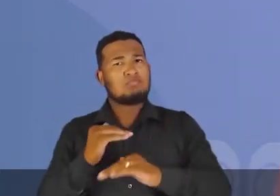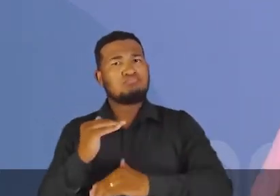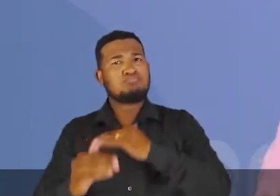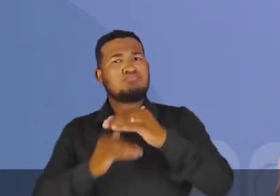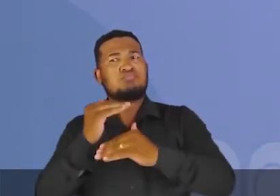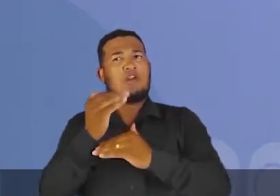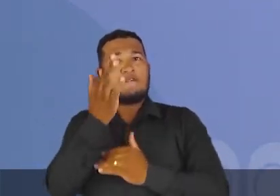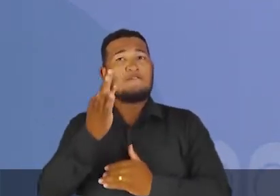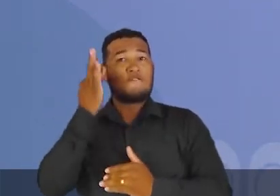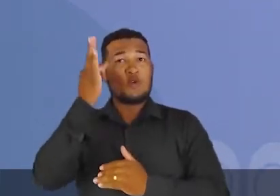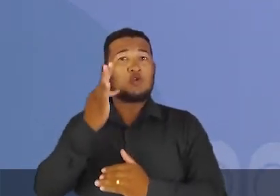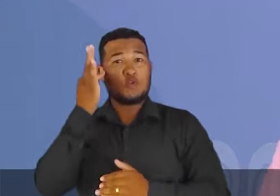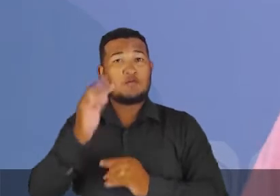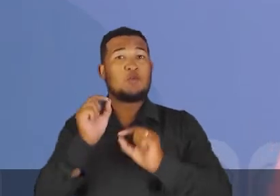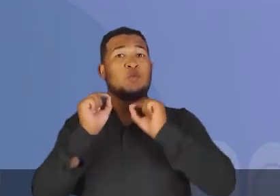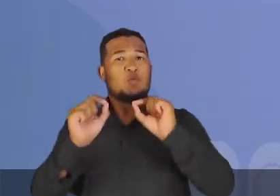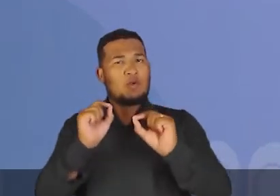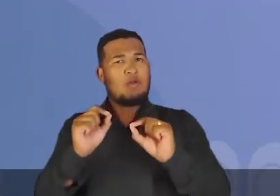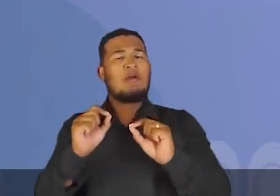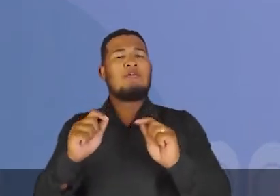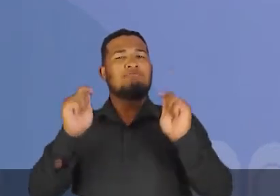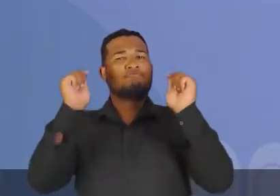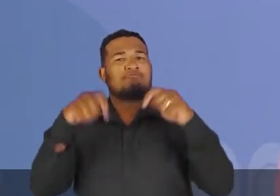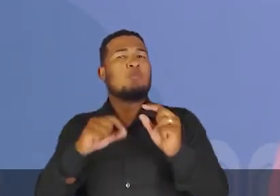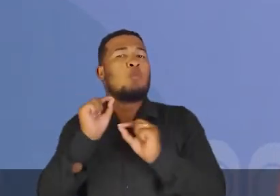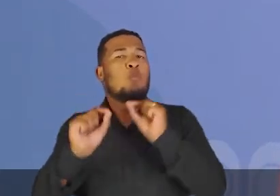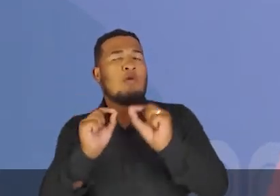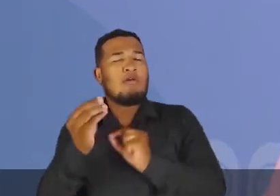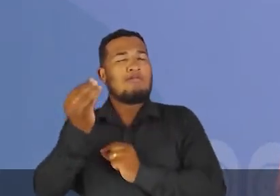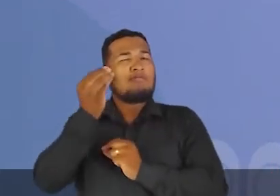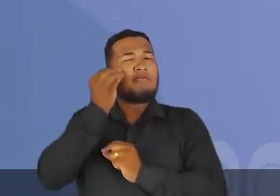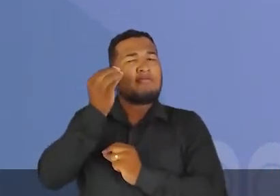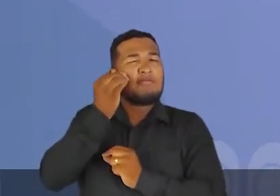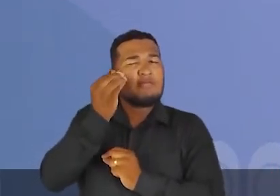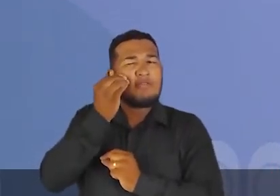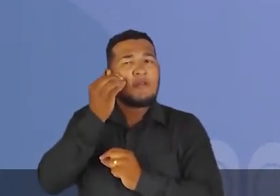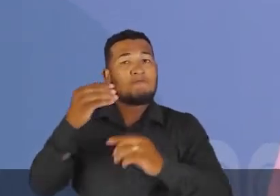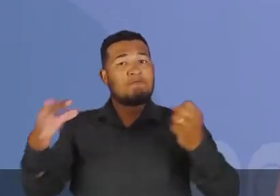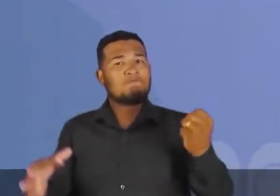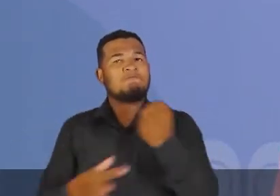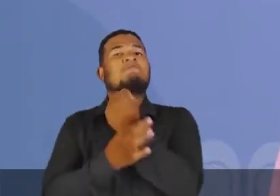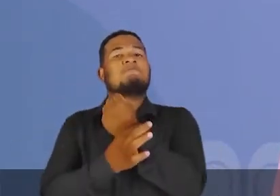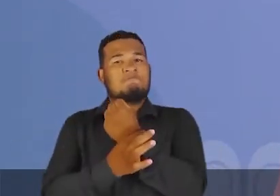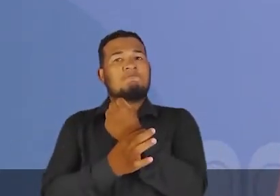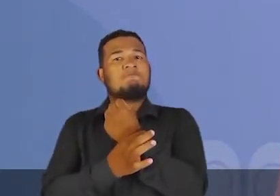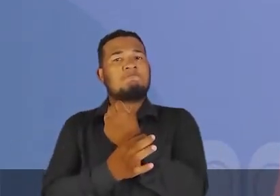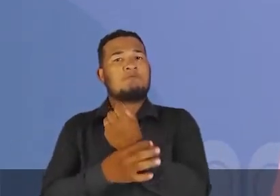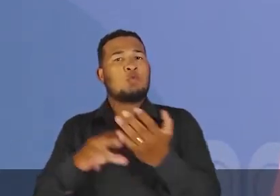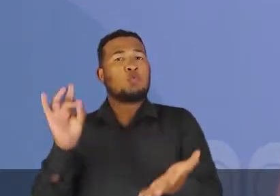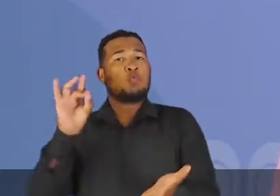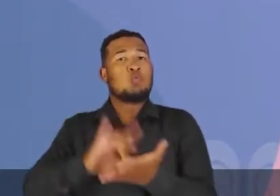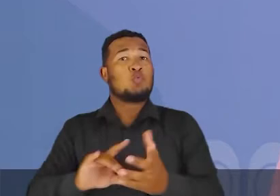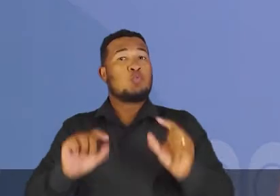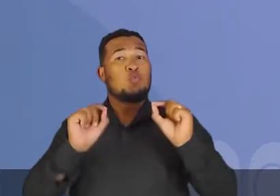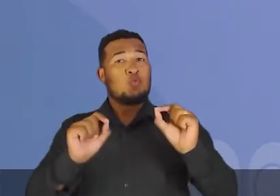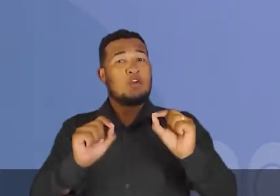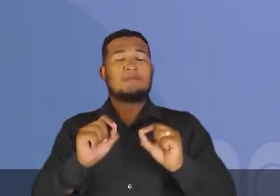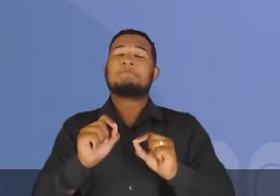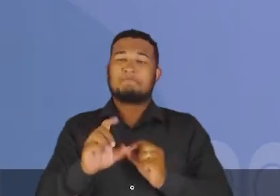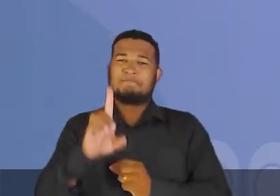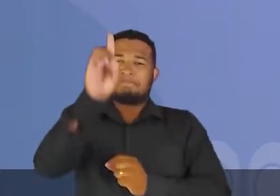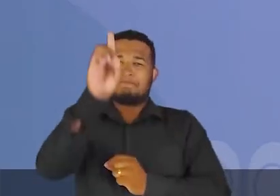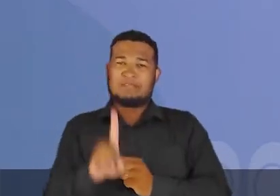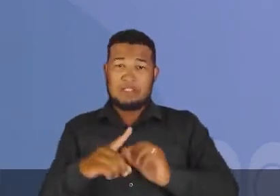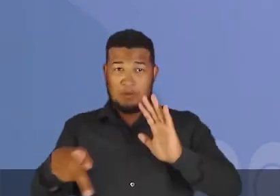desenvolvida uma filosofia que vai tentar assegurar e garantir o direito